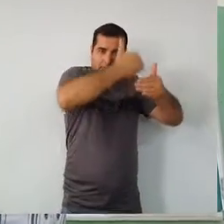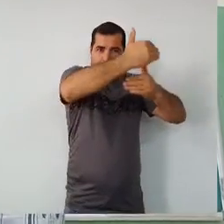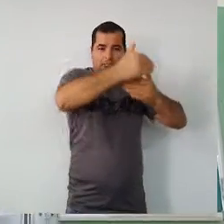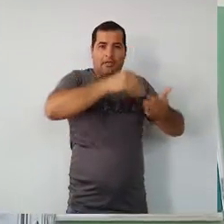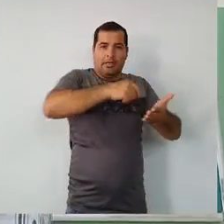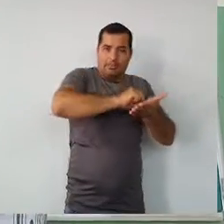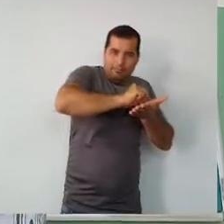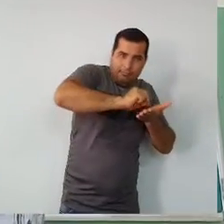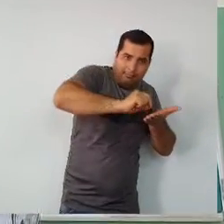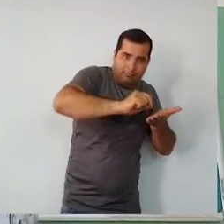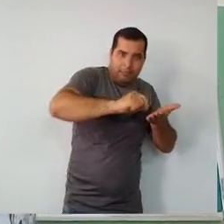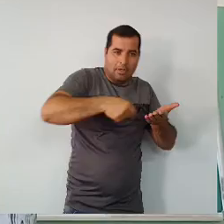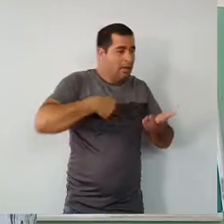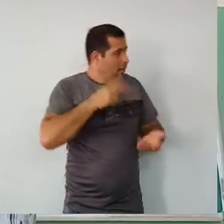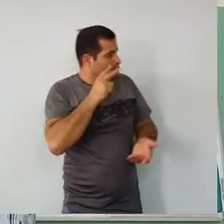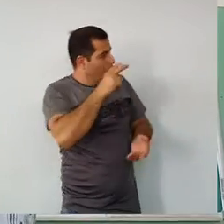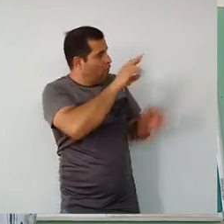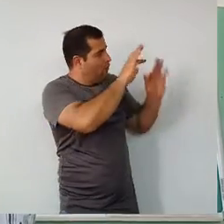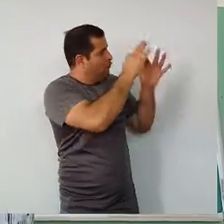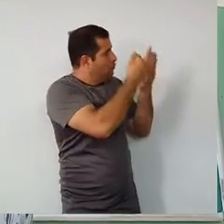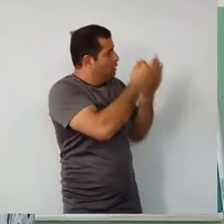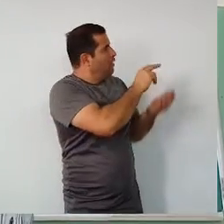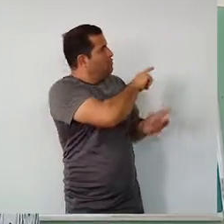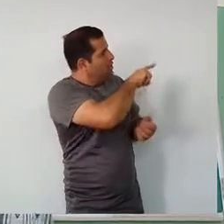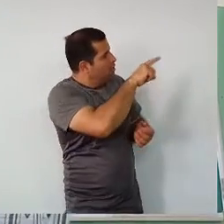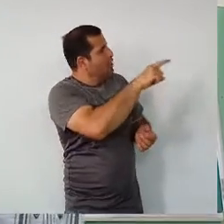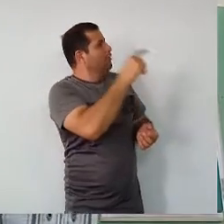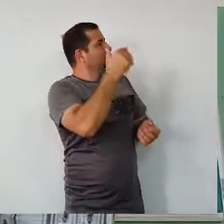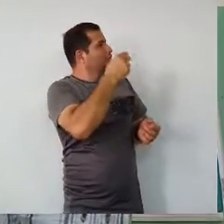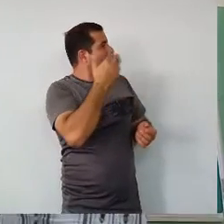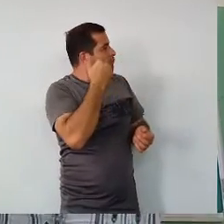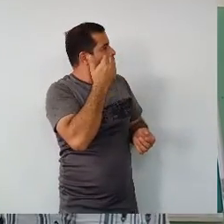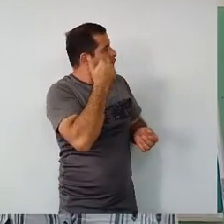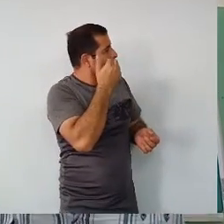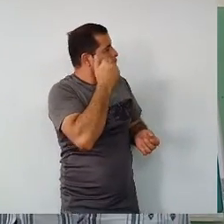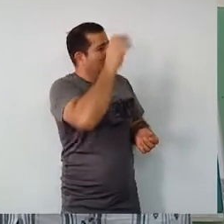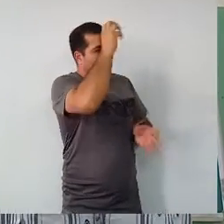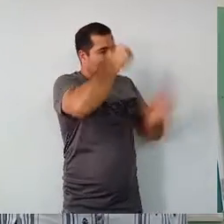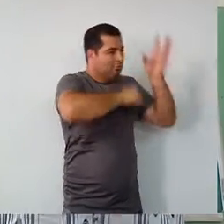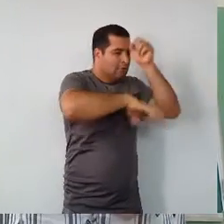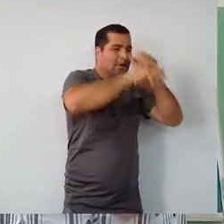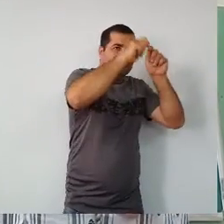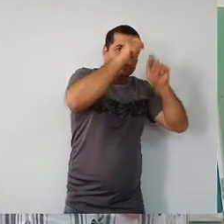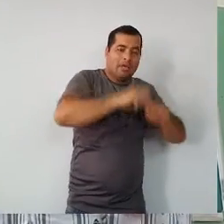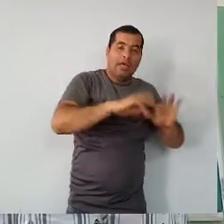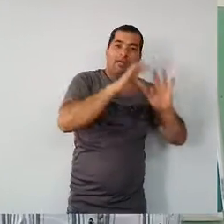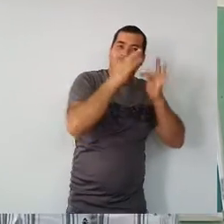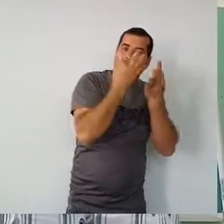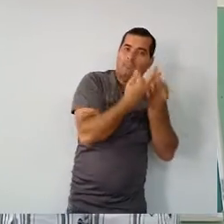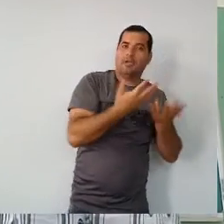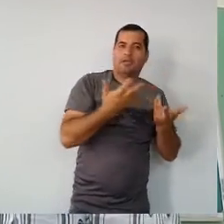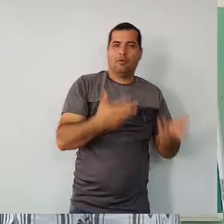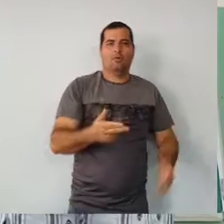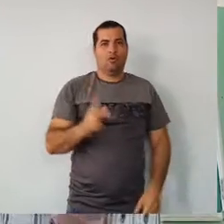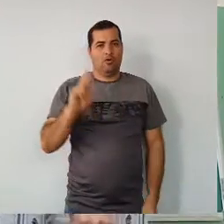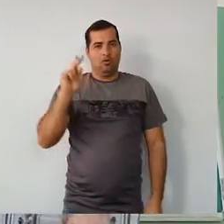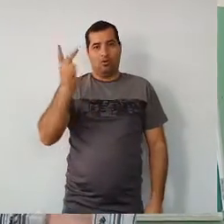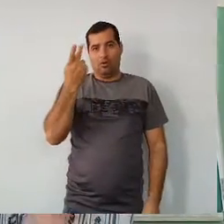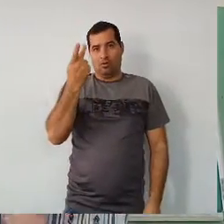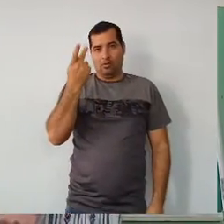escrever, nós vamos olhando para essas famílias. Qual é a outra família que eu tenho dentro da